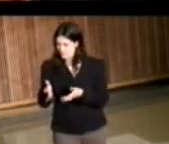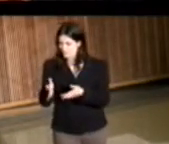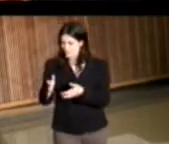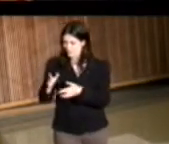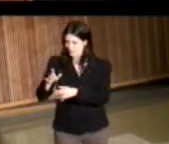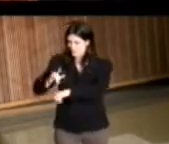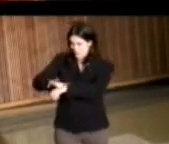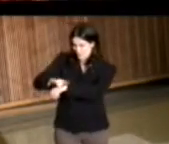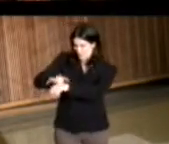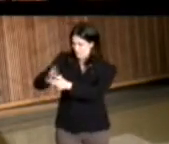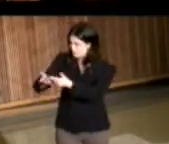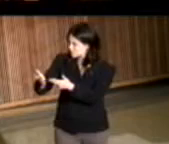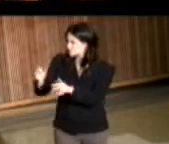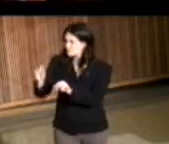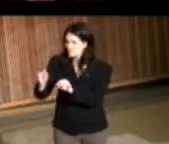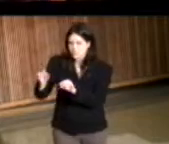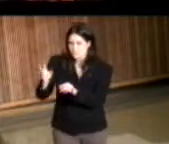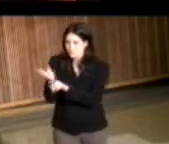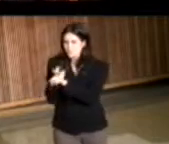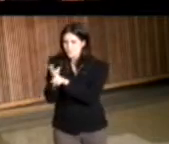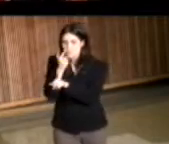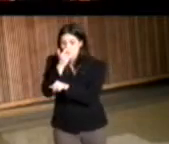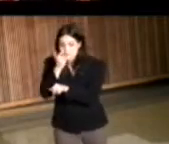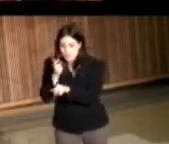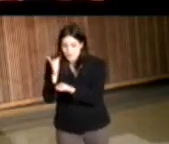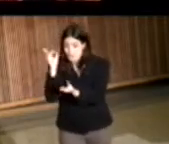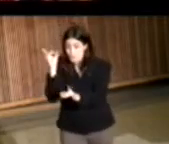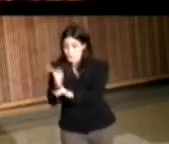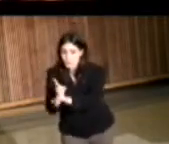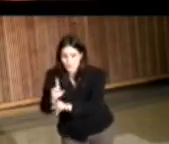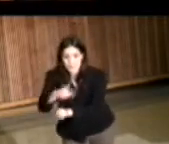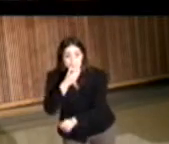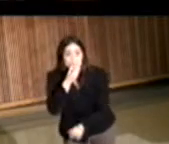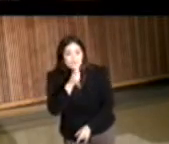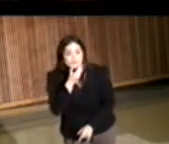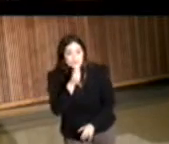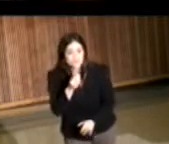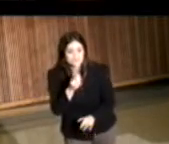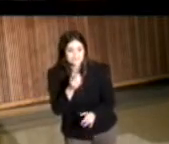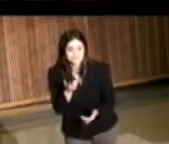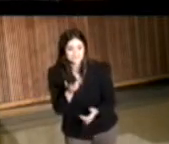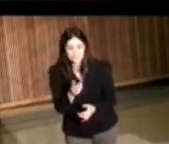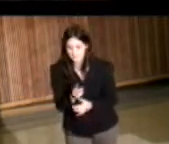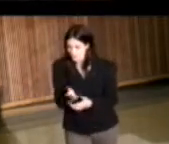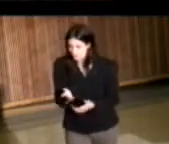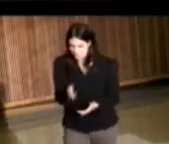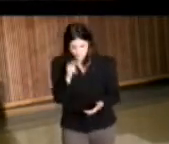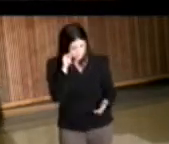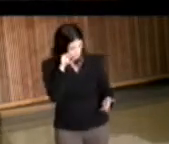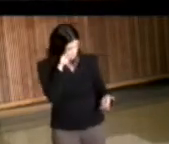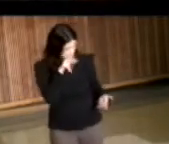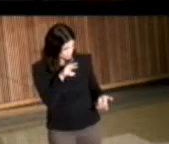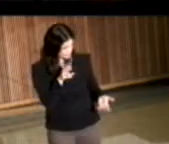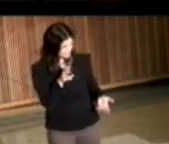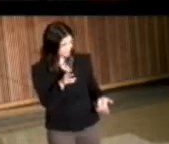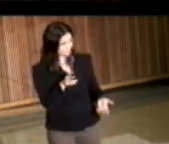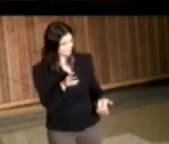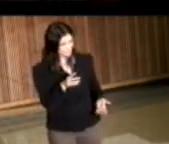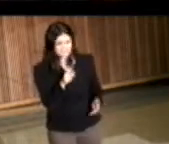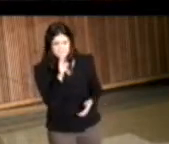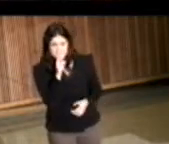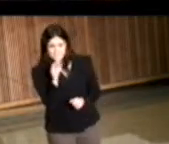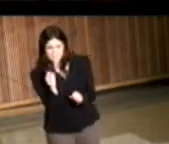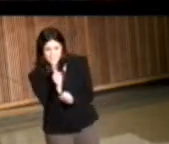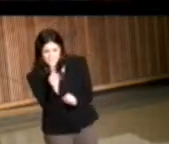atrás no caminhão e tal. E estava lá o mendigo, cheirando muito mal, e estava muito frio, e ele olhou para aquele homem e pensou assim,